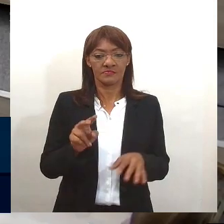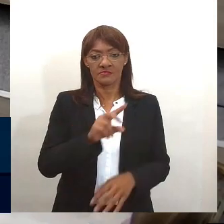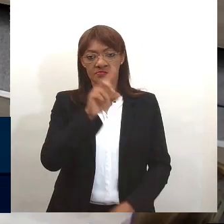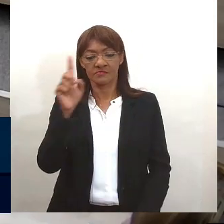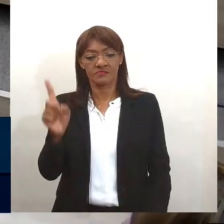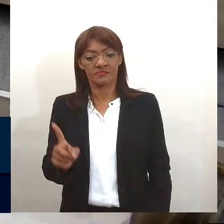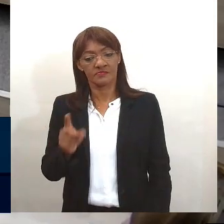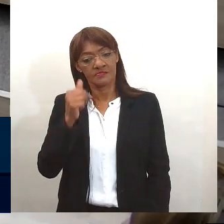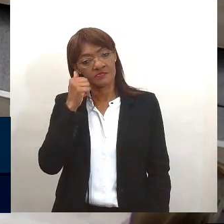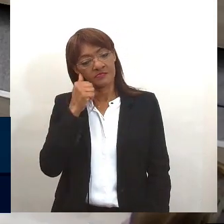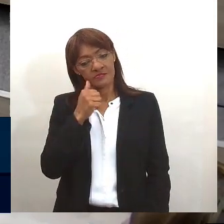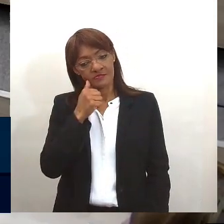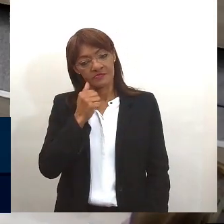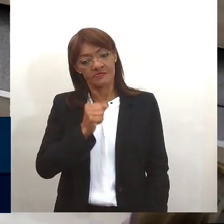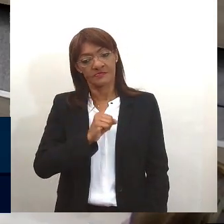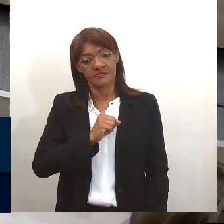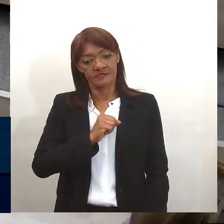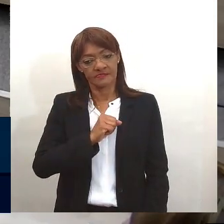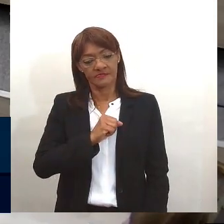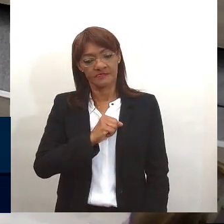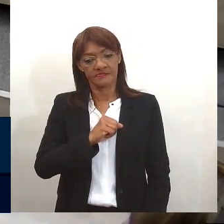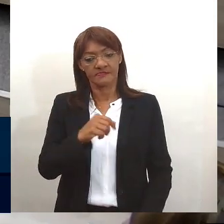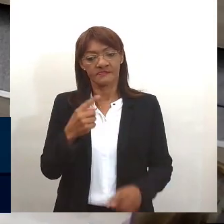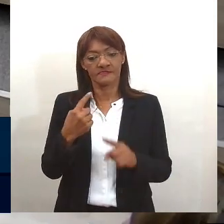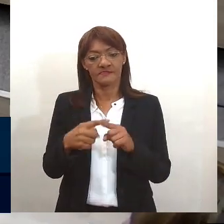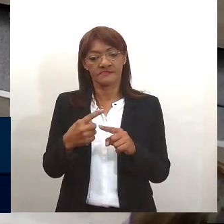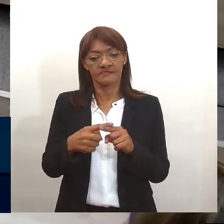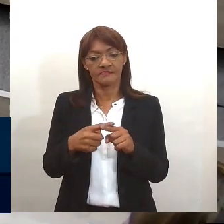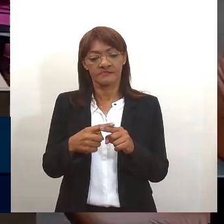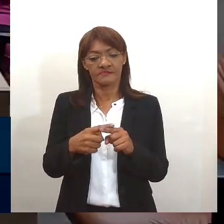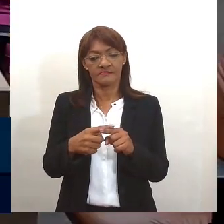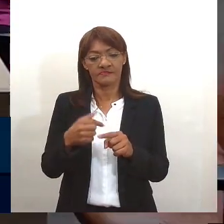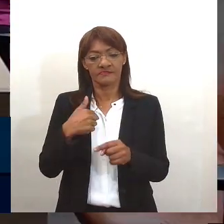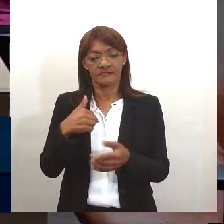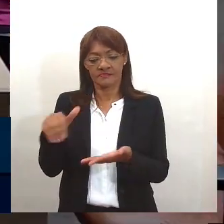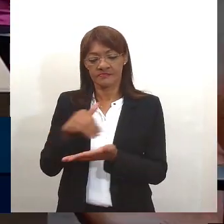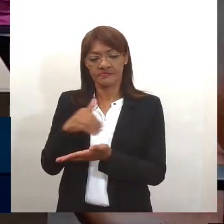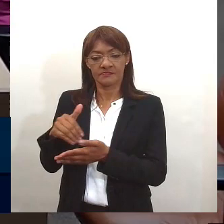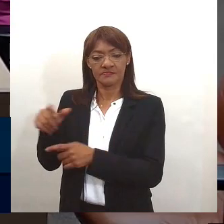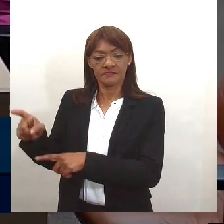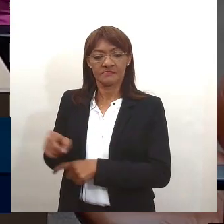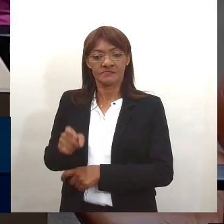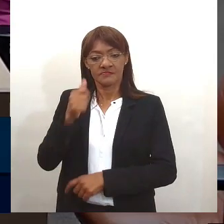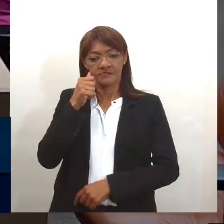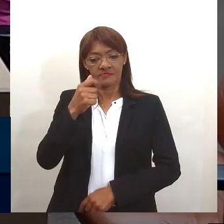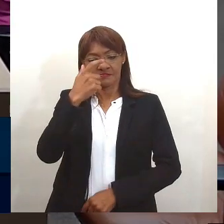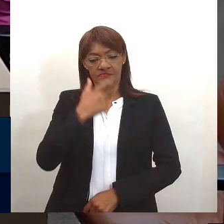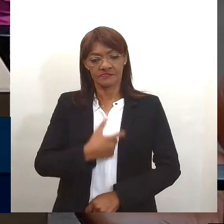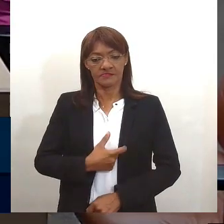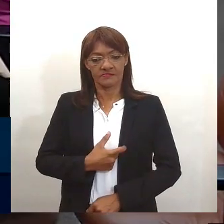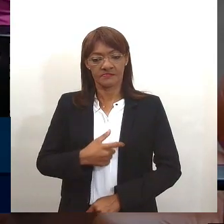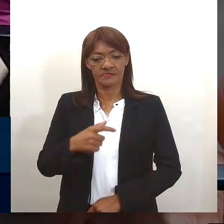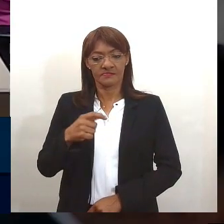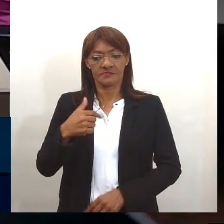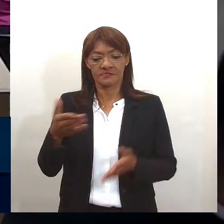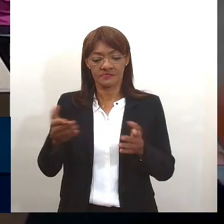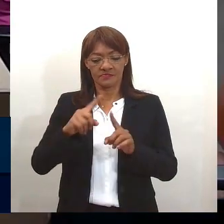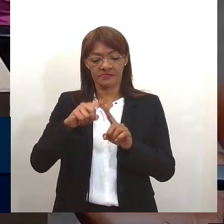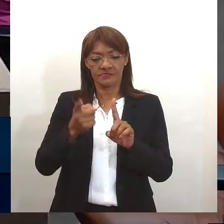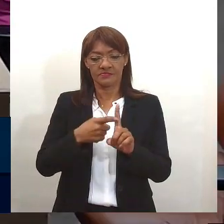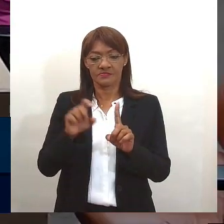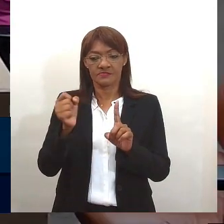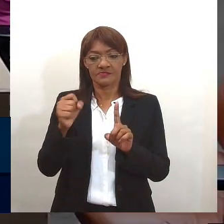Porque estou aqui, uma secretária de Fazenda, mulher, eu sou mãe, estou grávida de 8 meses, apresentando um resultado que